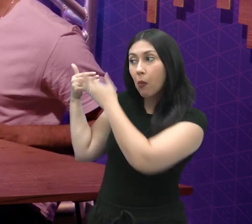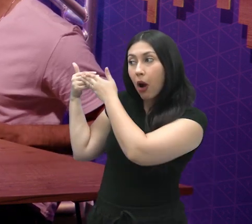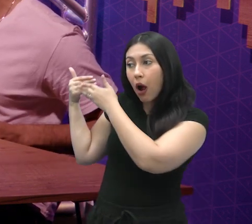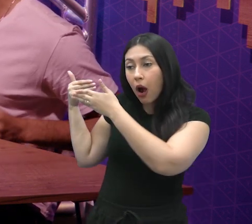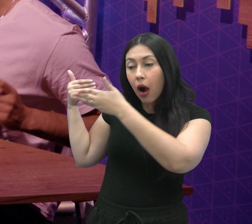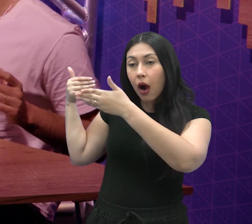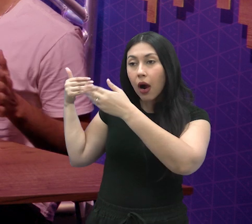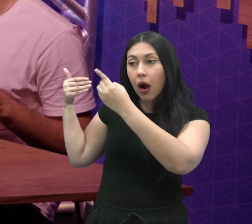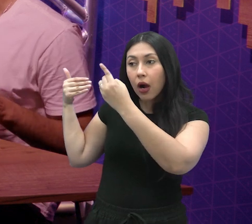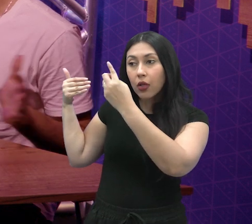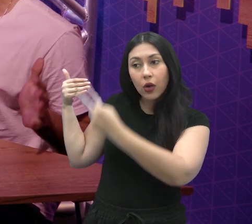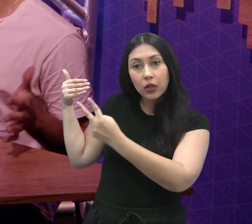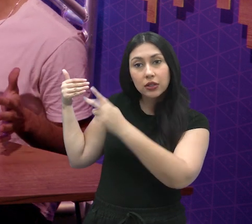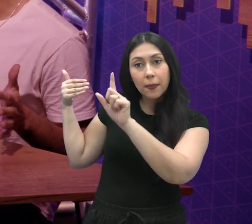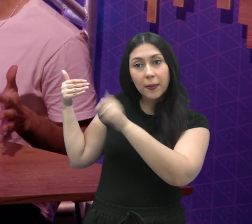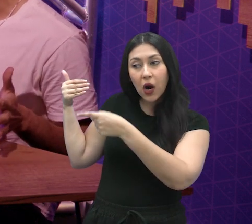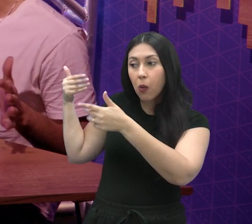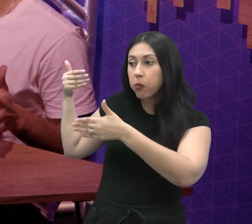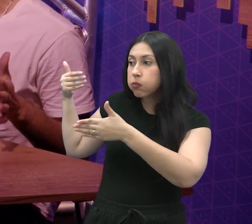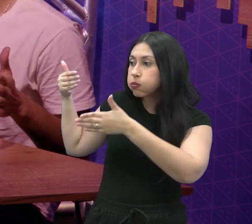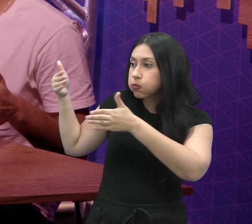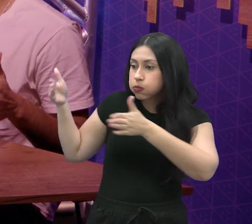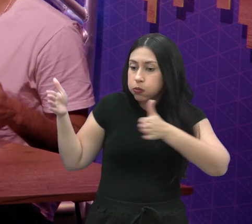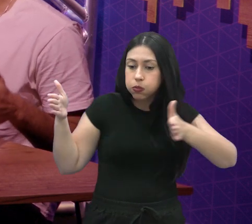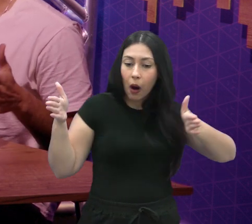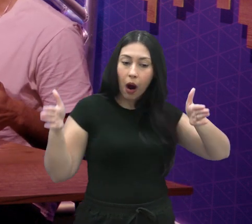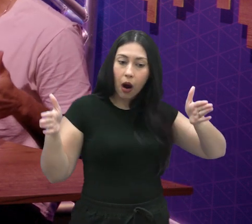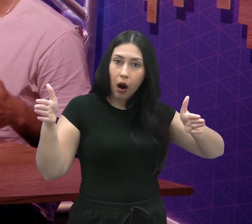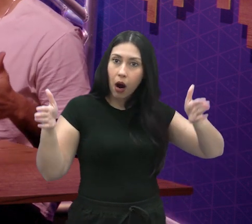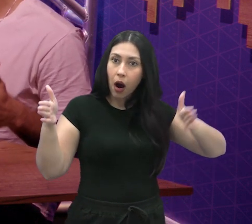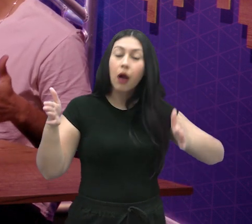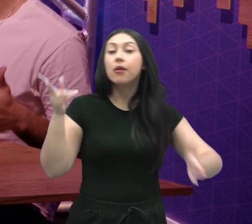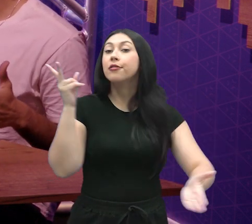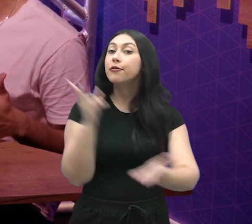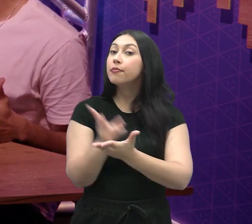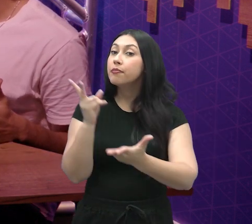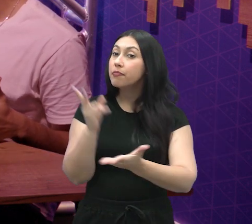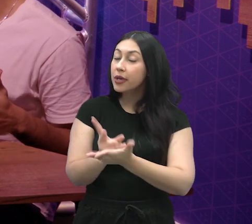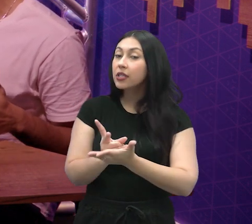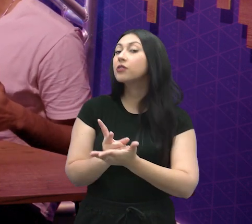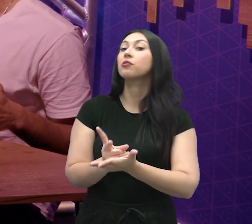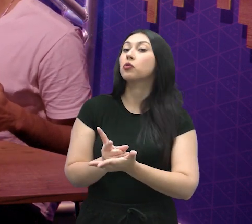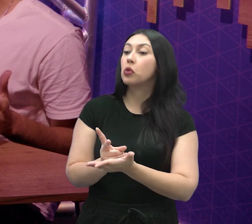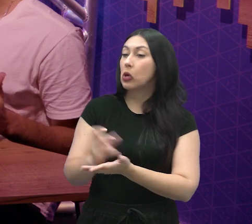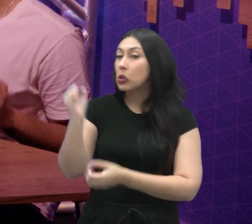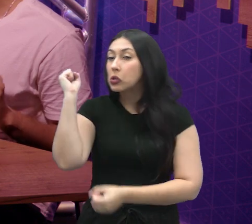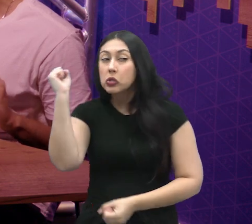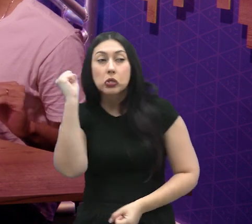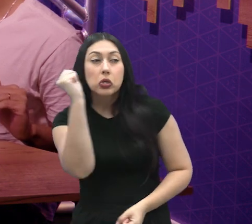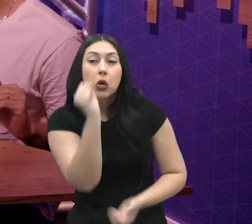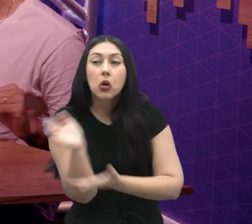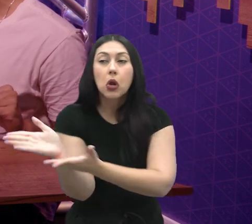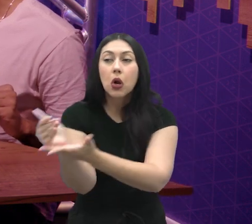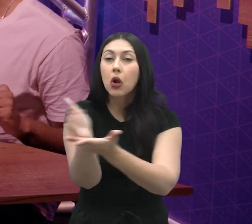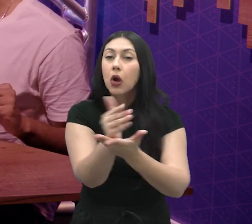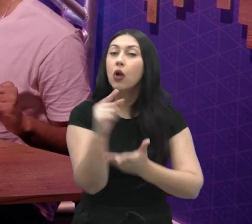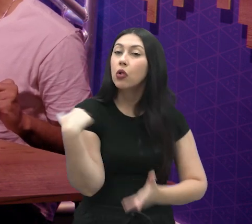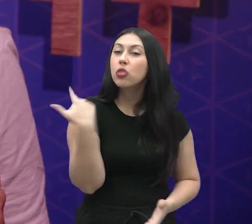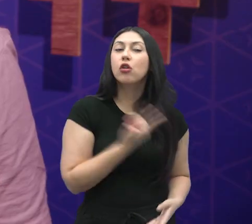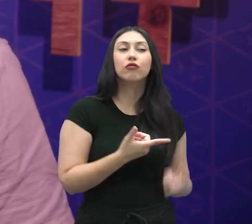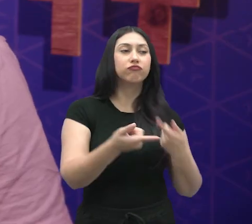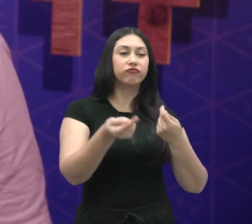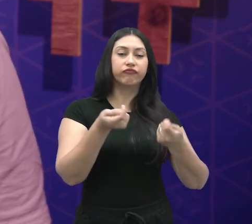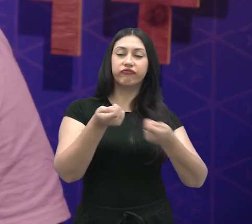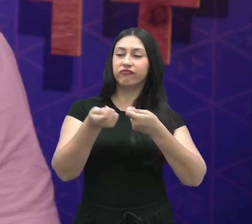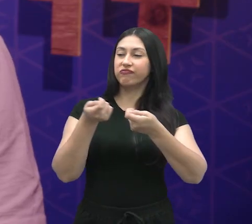mil anos atrás, foi um tempão. E mesmo a gente sendo caçador-coletor, a gente dominou o planeta.